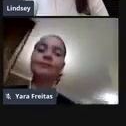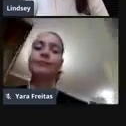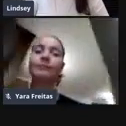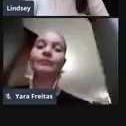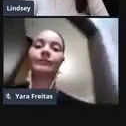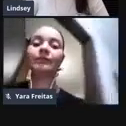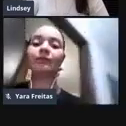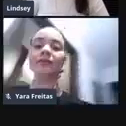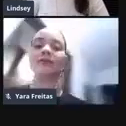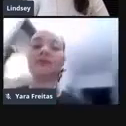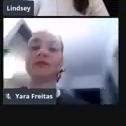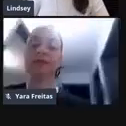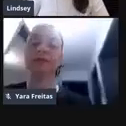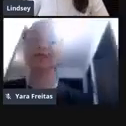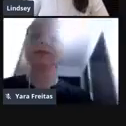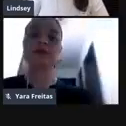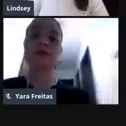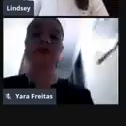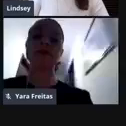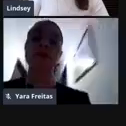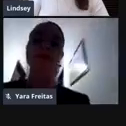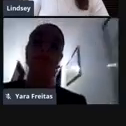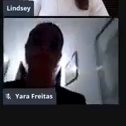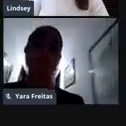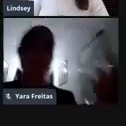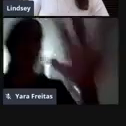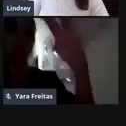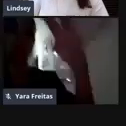Pessoal, tá me escutando?